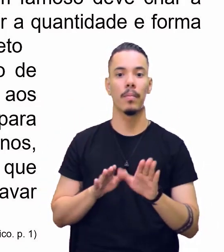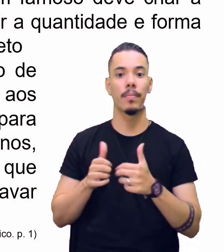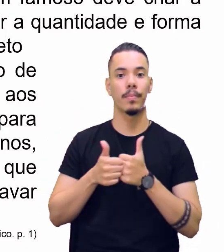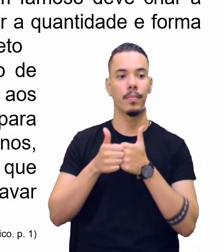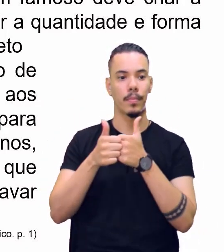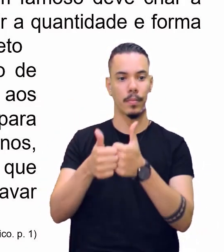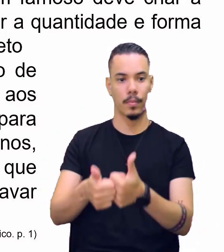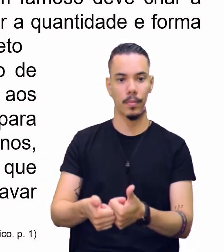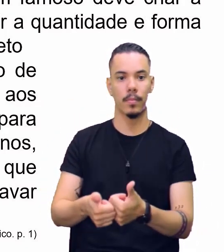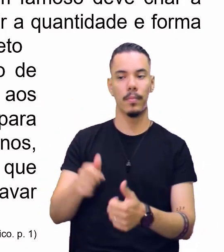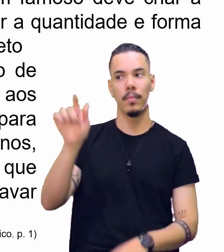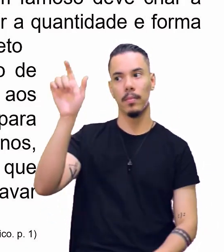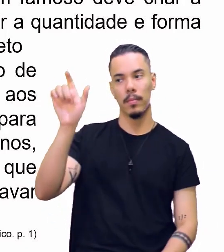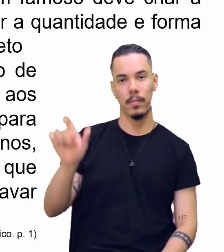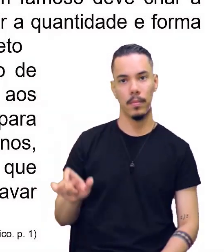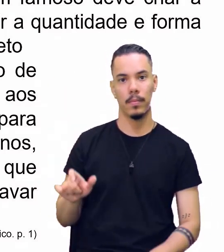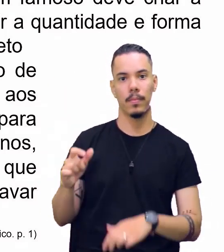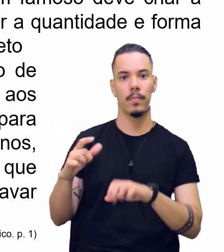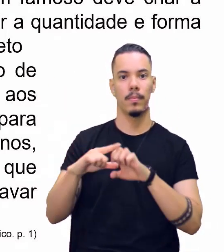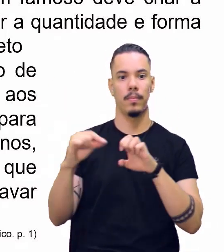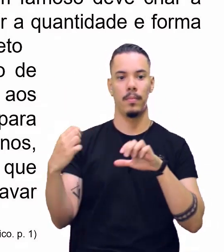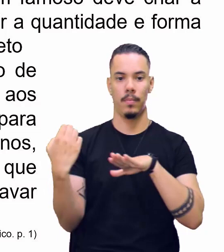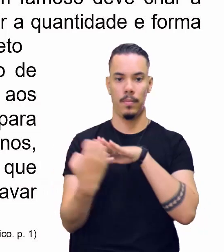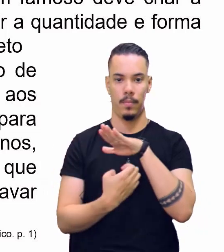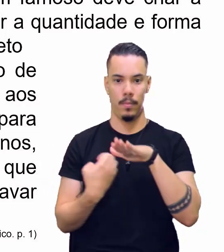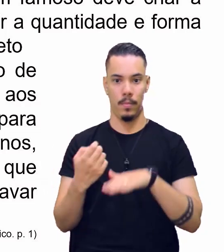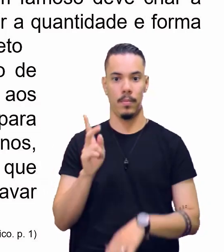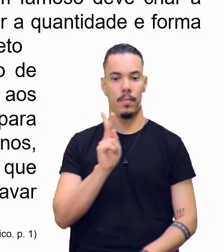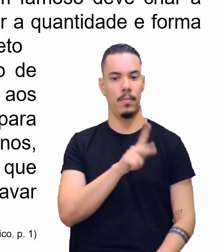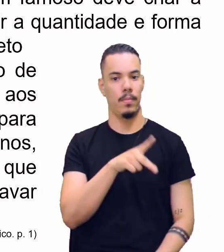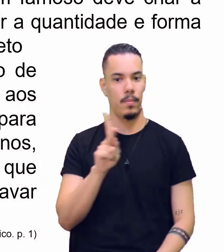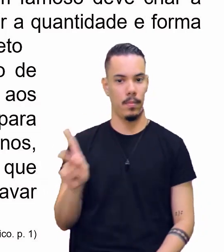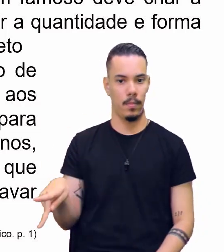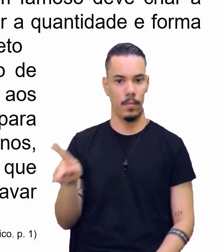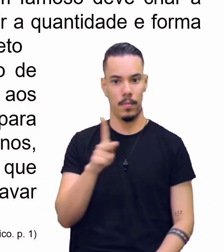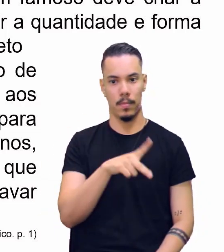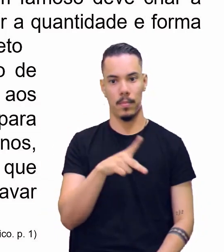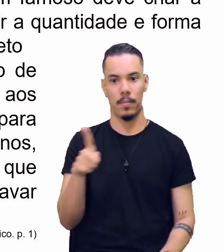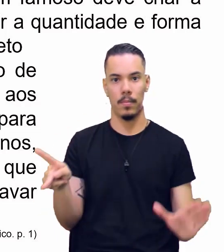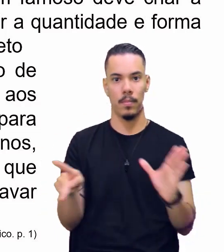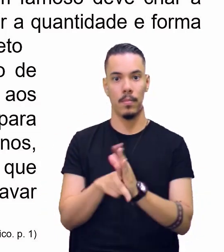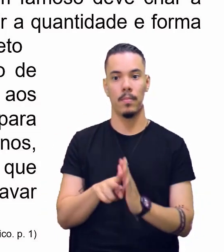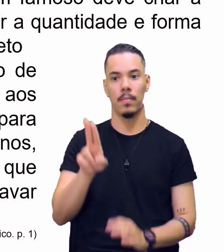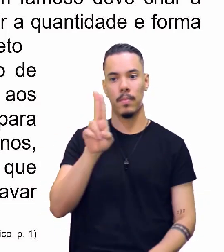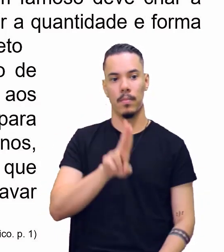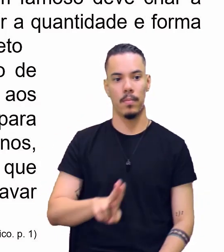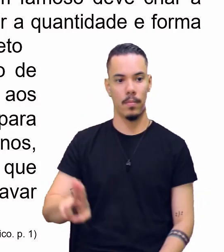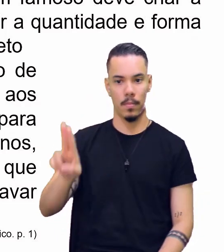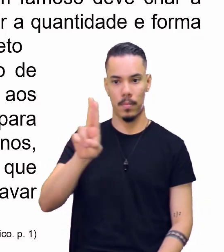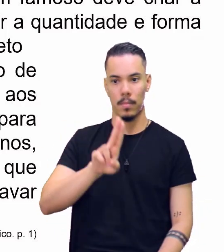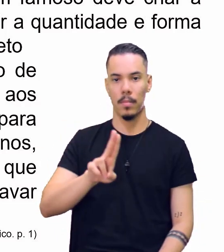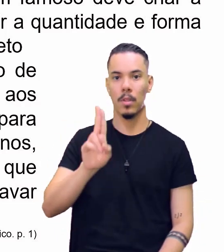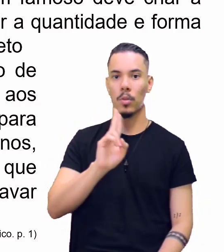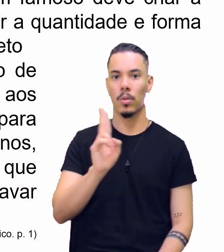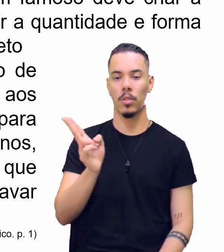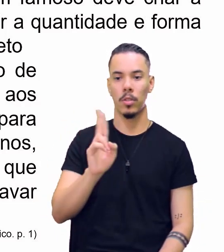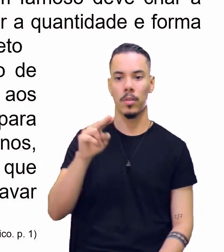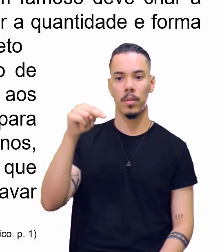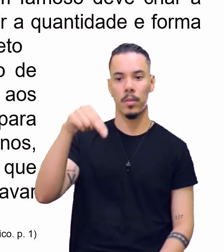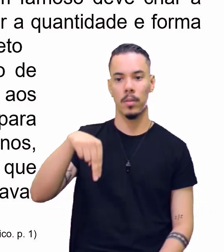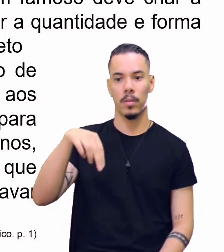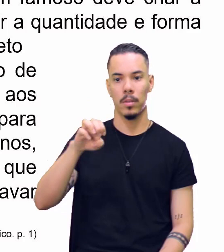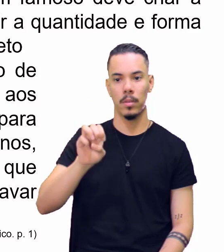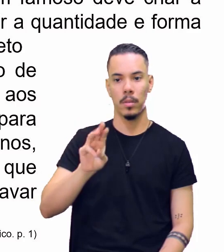Segundo o consultor empresarial e professor do Centro Universitário Newton Paiva,